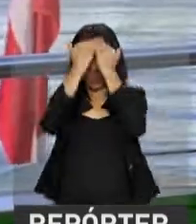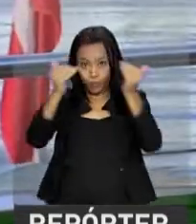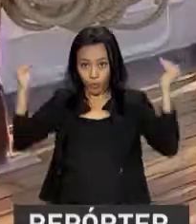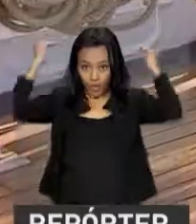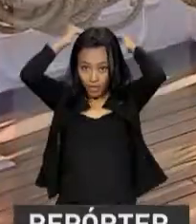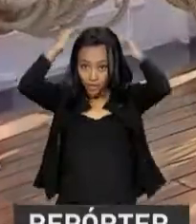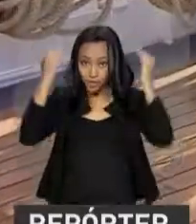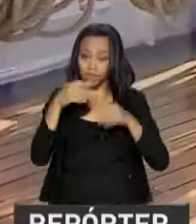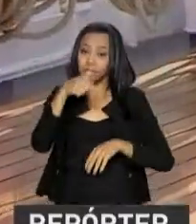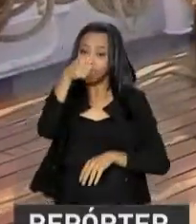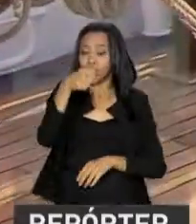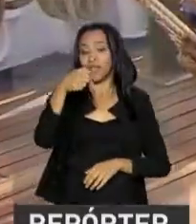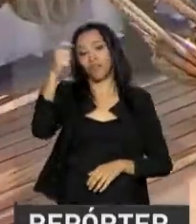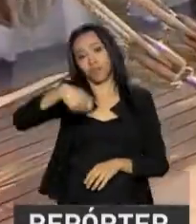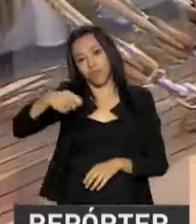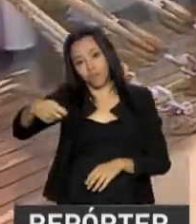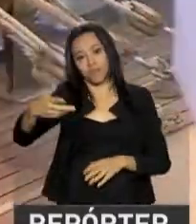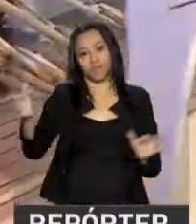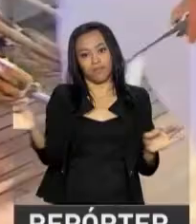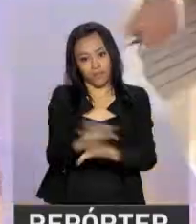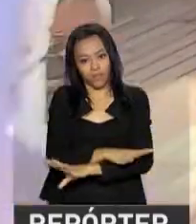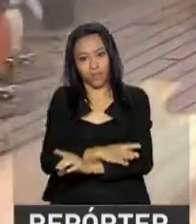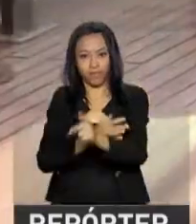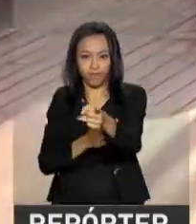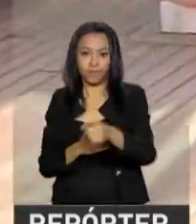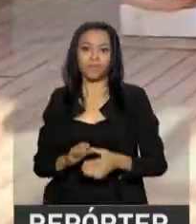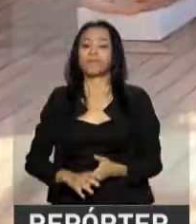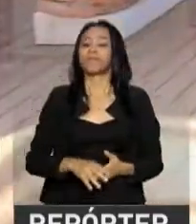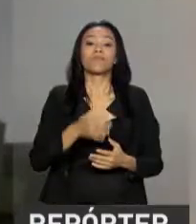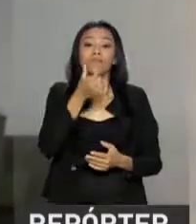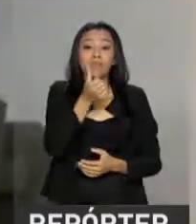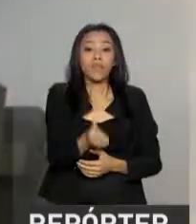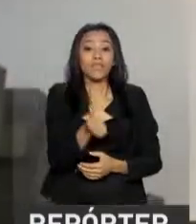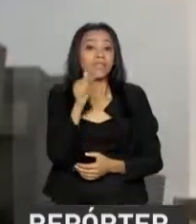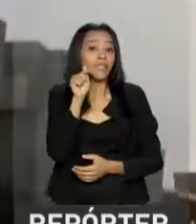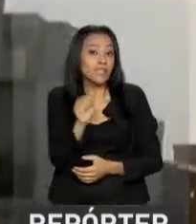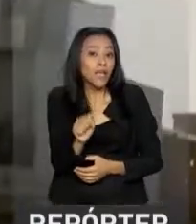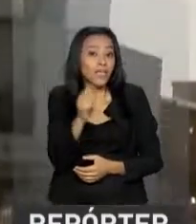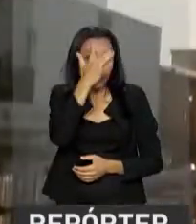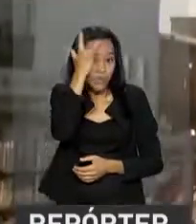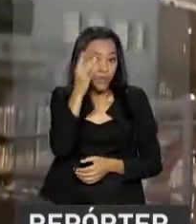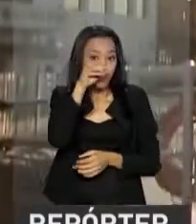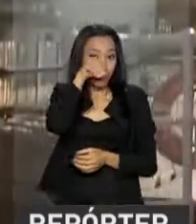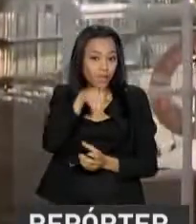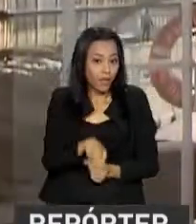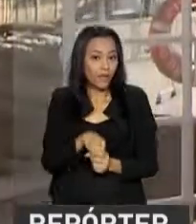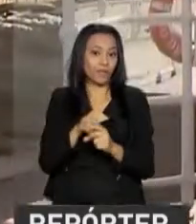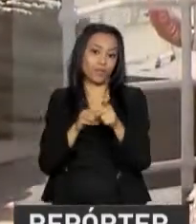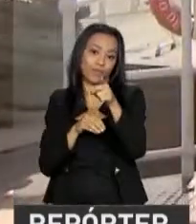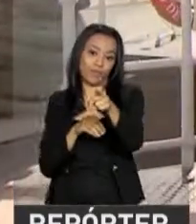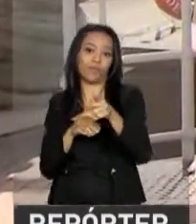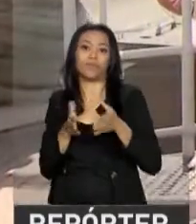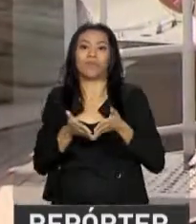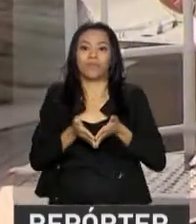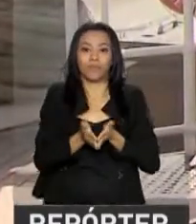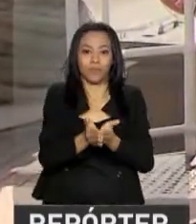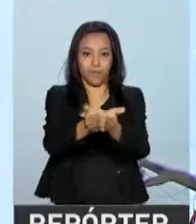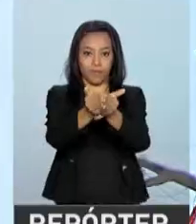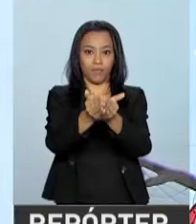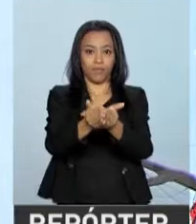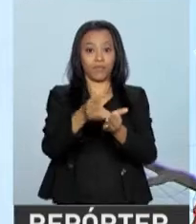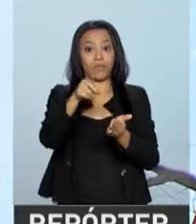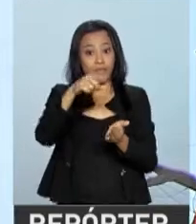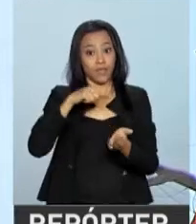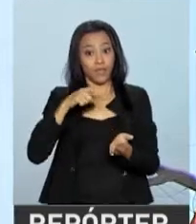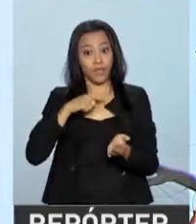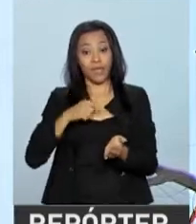meses. 67 tripulantes vão dividir os espaços ao longo dos 76 metros de comprimento do barco, que